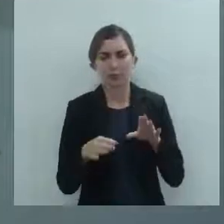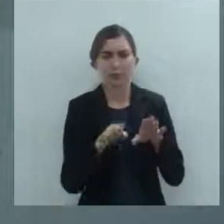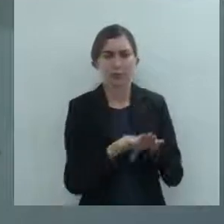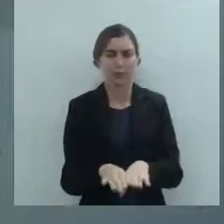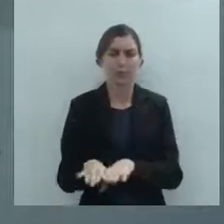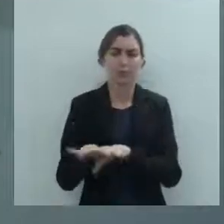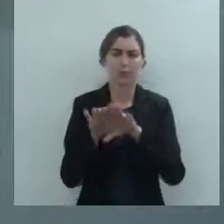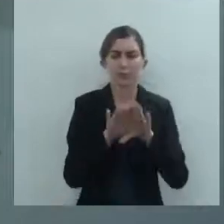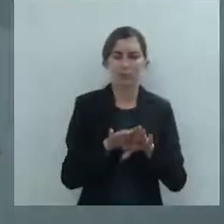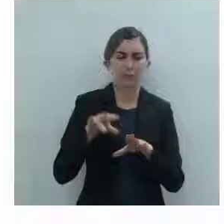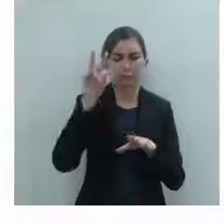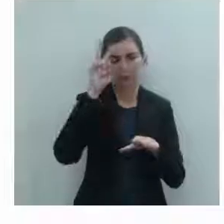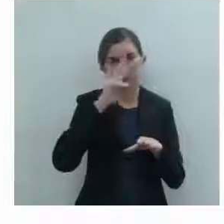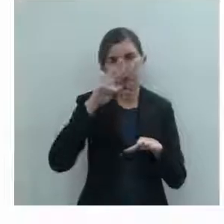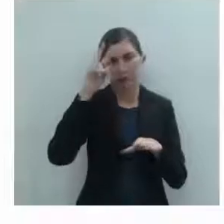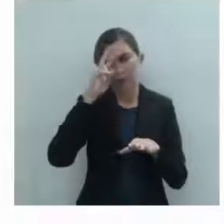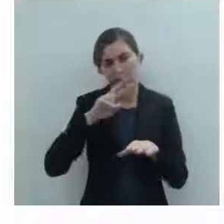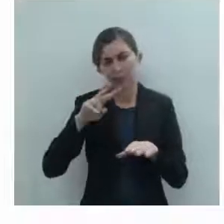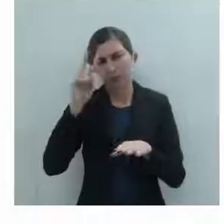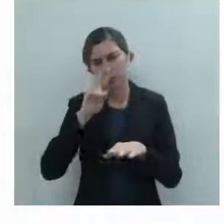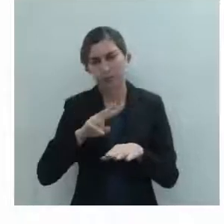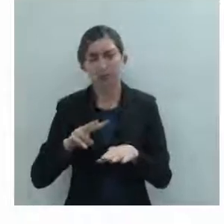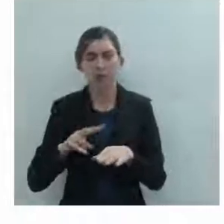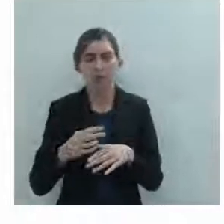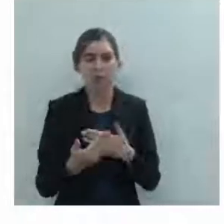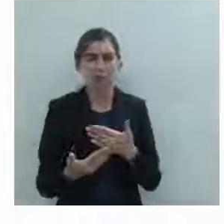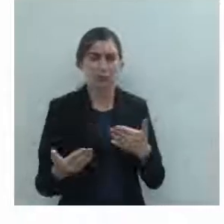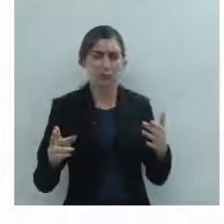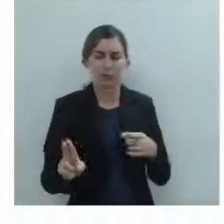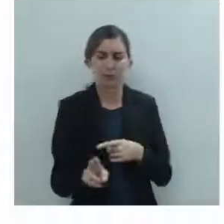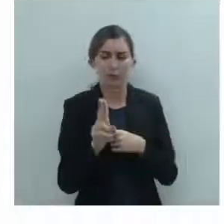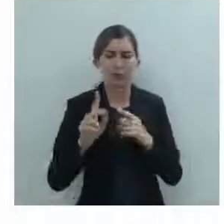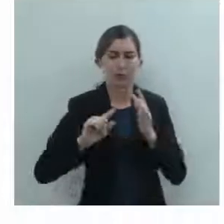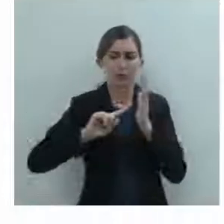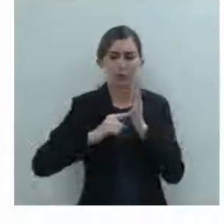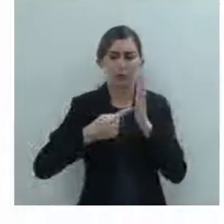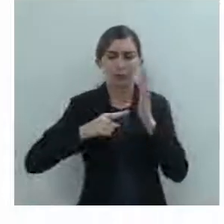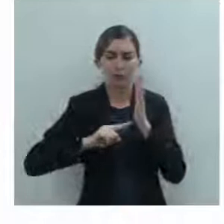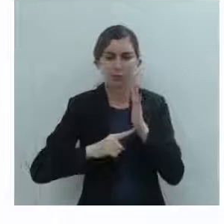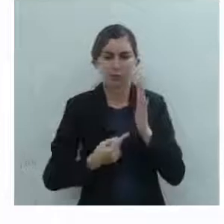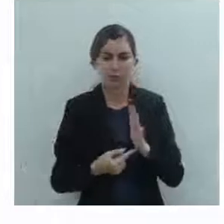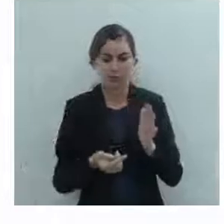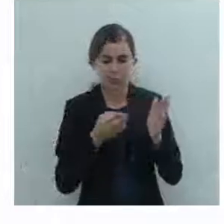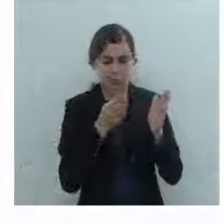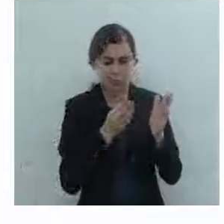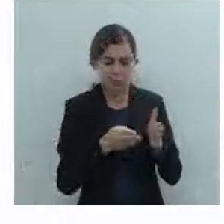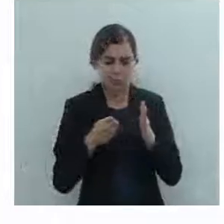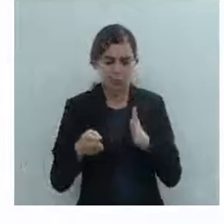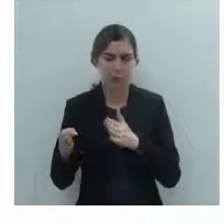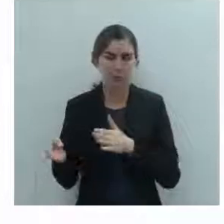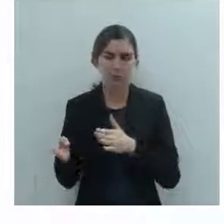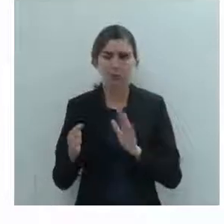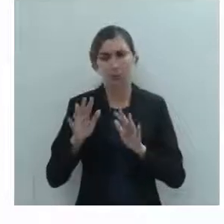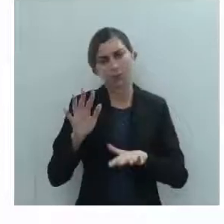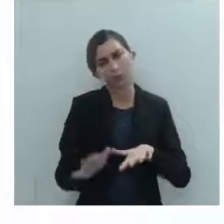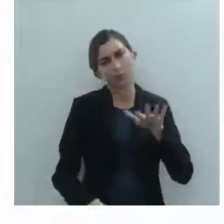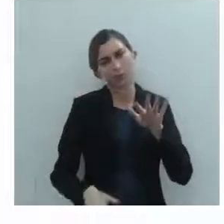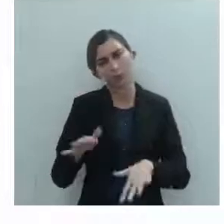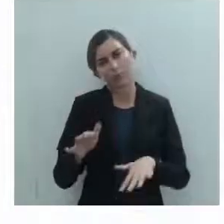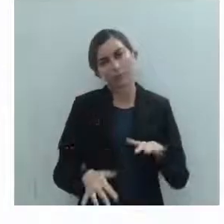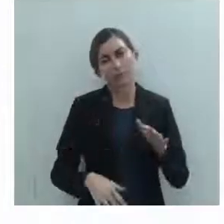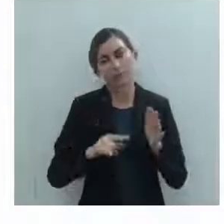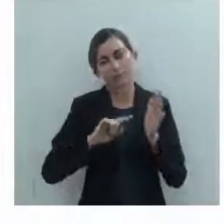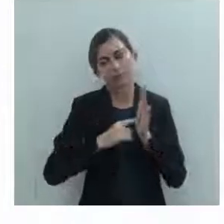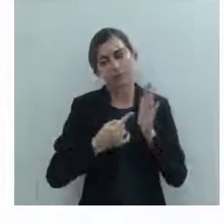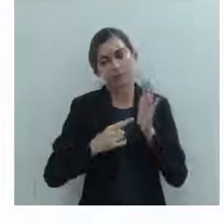comum a história geografia a história a grafia utiliza critérios para dividir os períodos geralmente